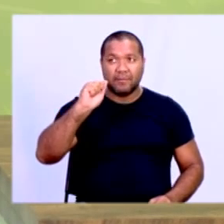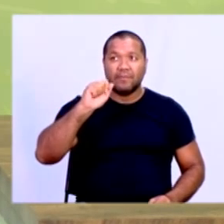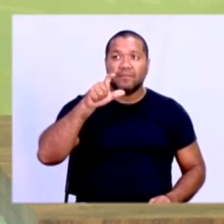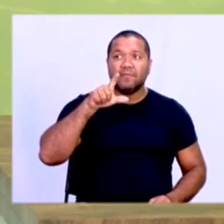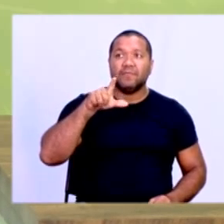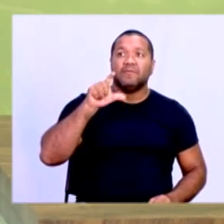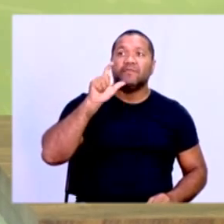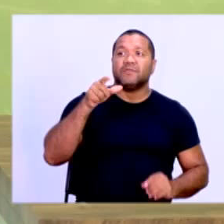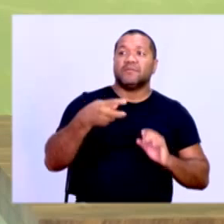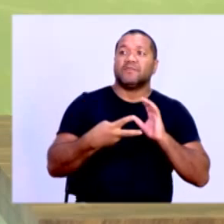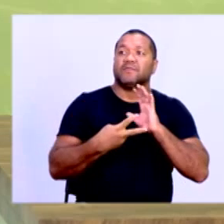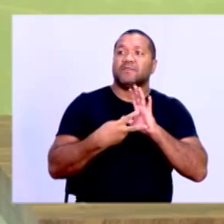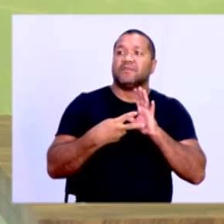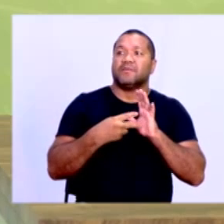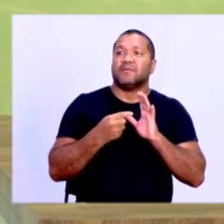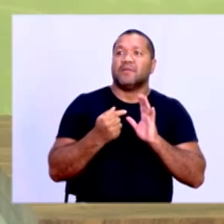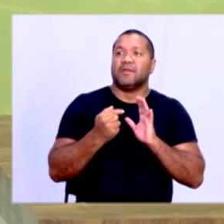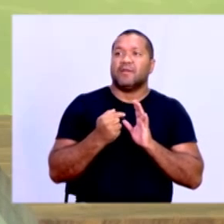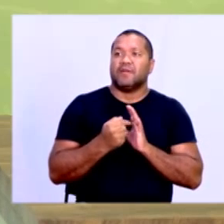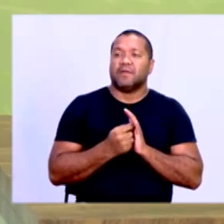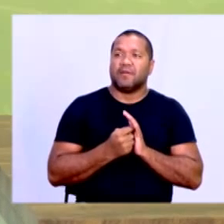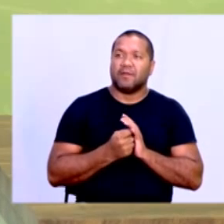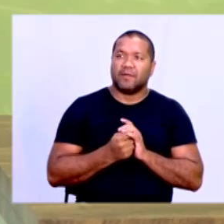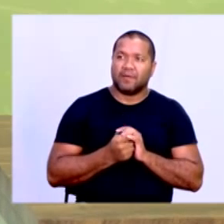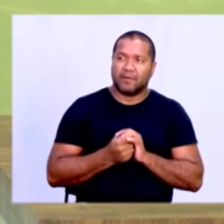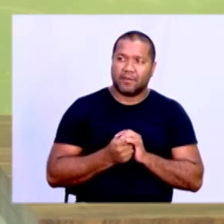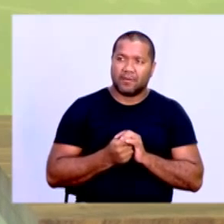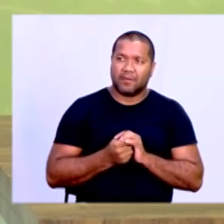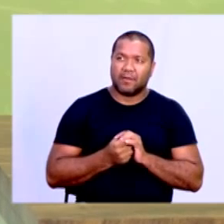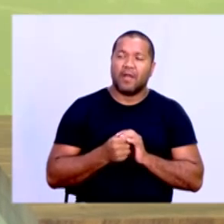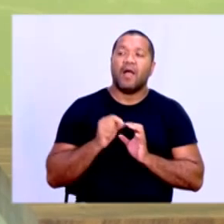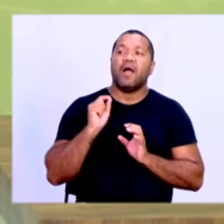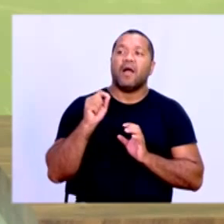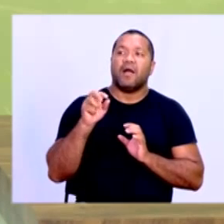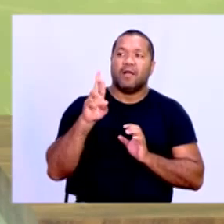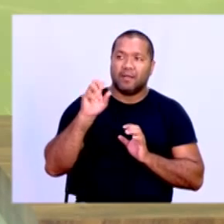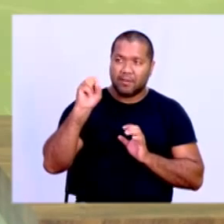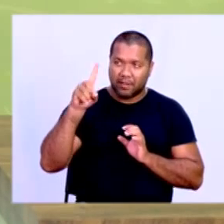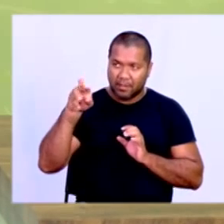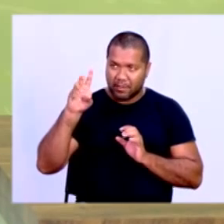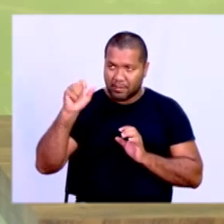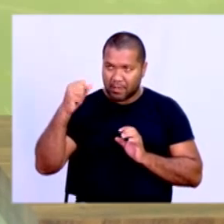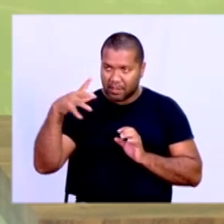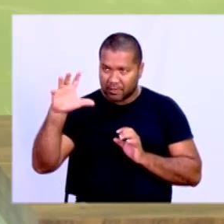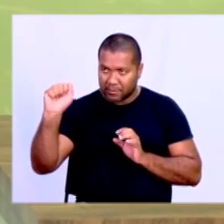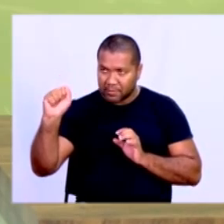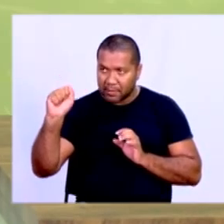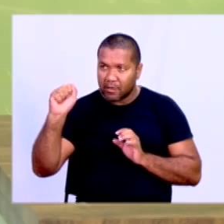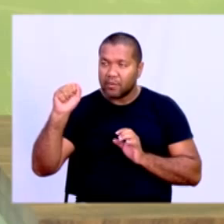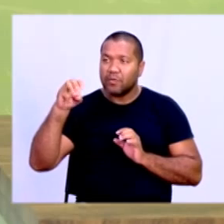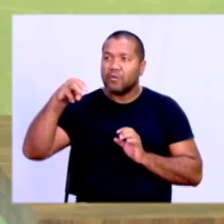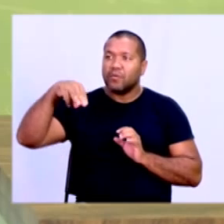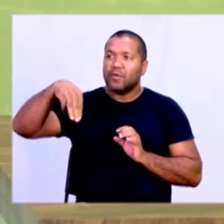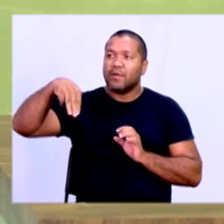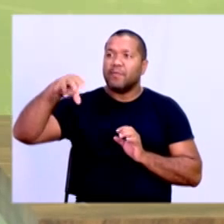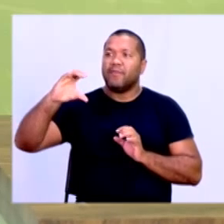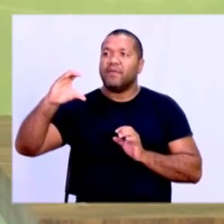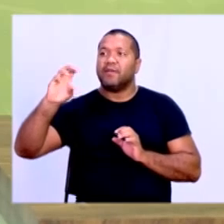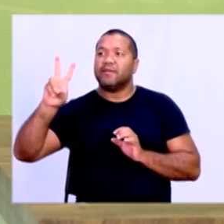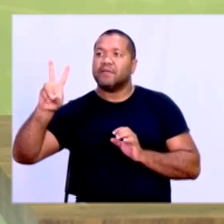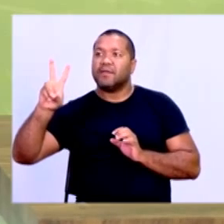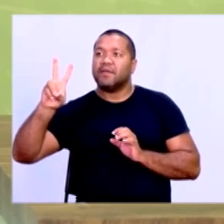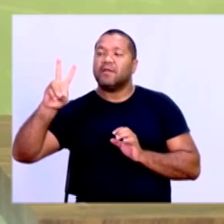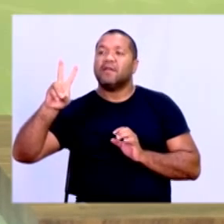é resultante, observe bem a pergunta, a renderização da camada view no modelo MVC é resultante da